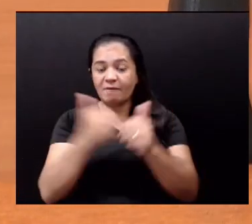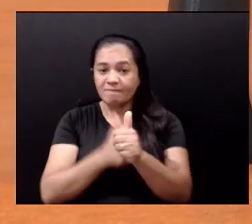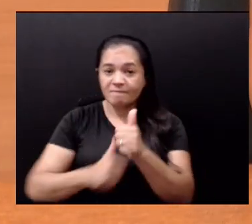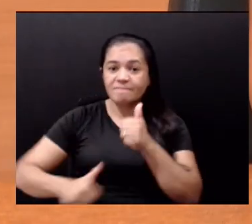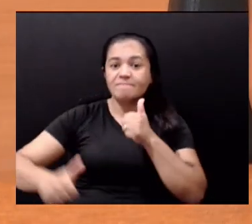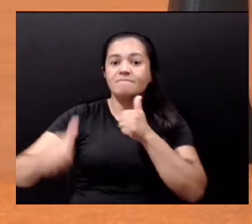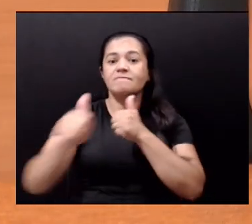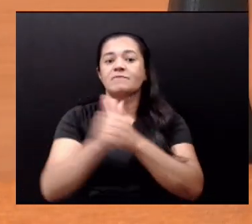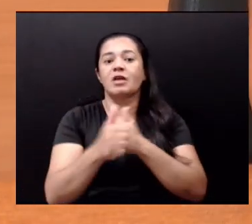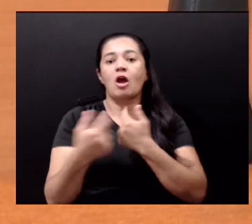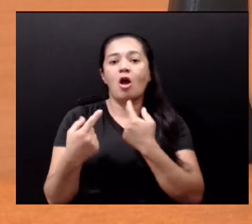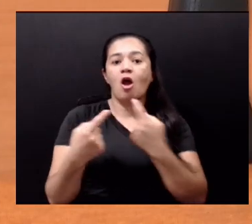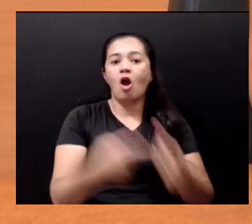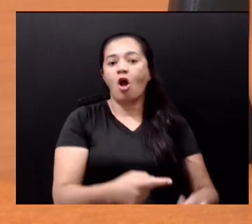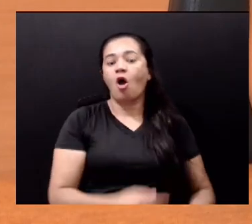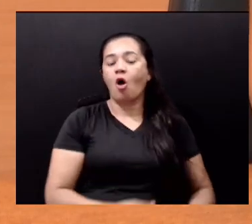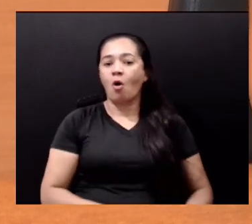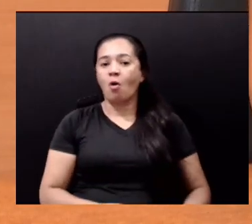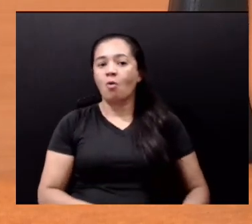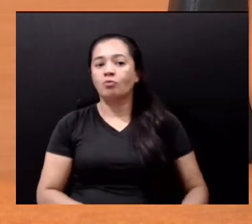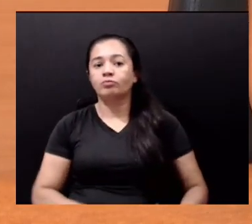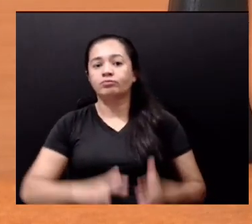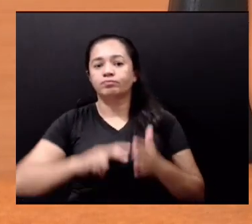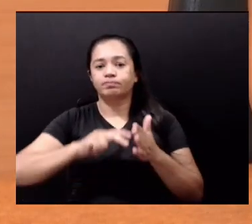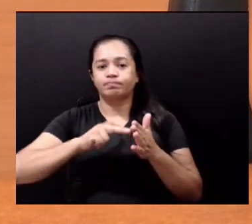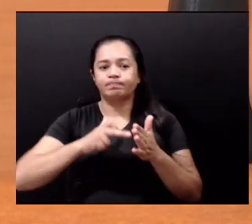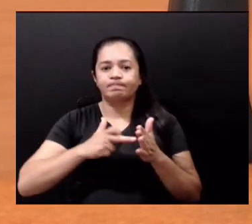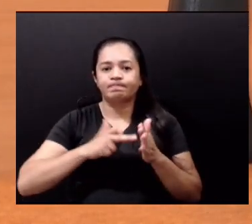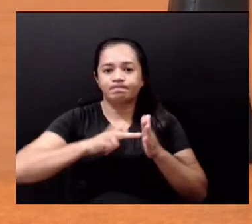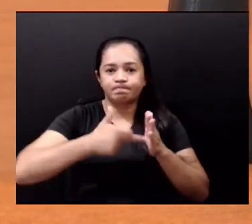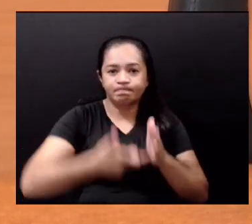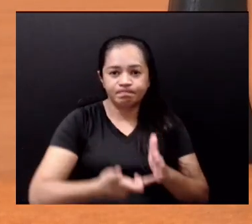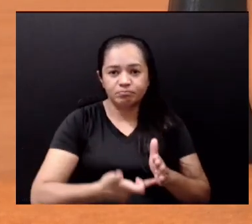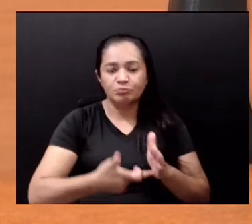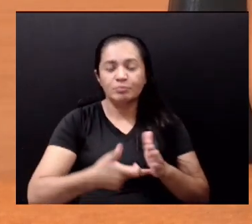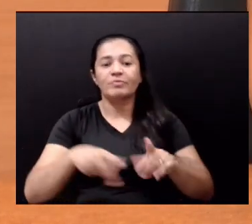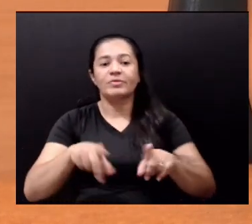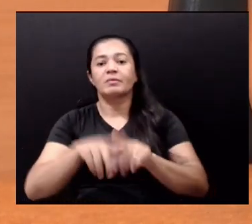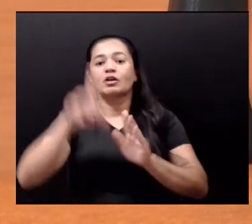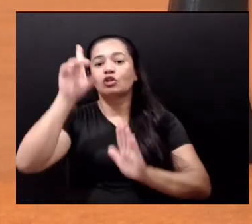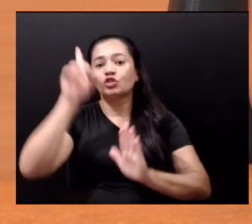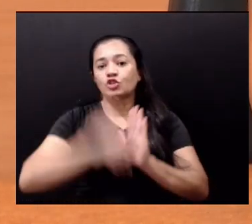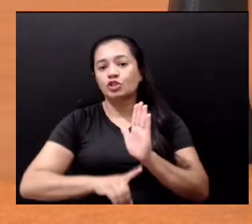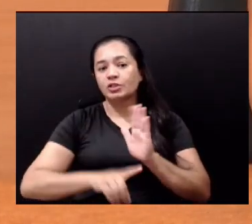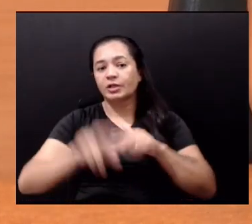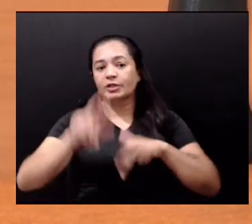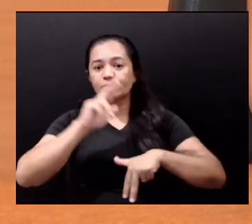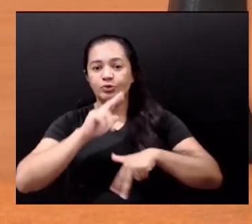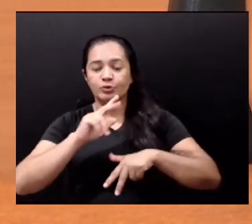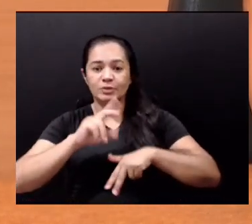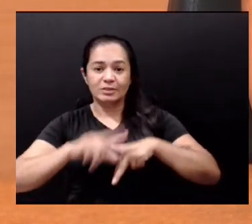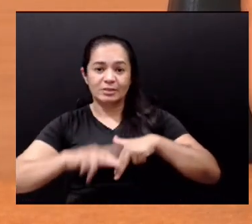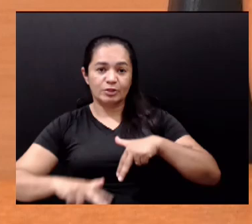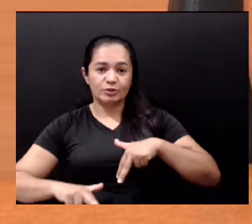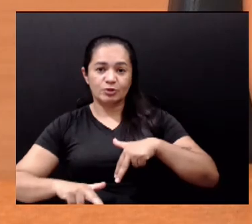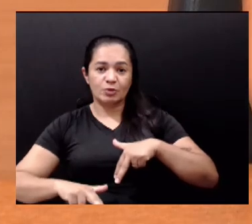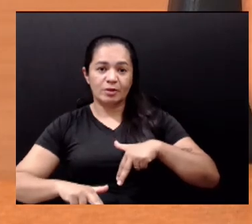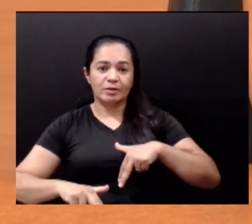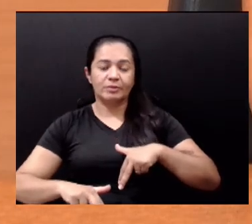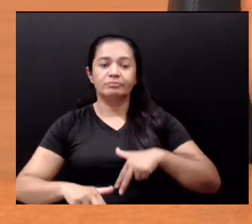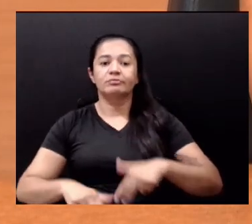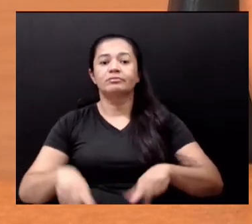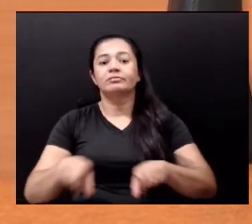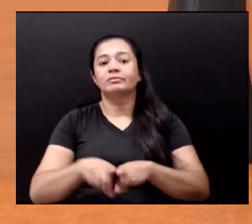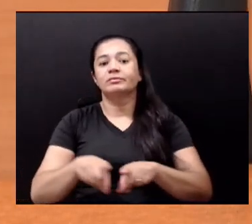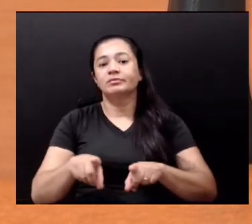contra a violência, pelos direitos sexuais e reprodutivos. Então, quero lembrar, 2015, a luta do Pílula Fica,